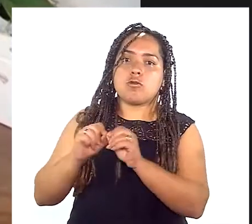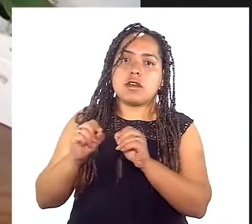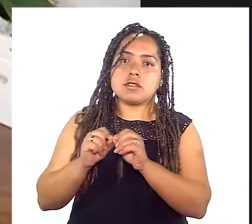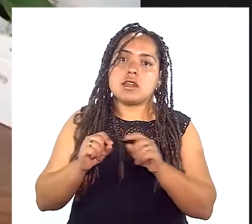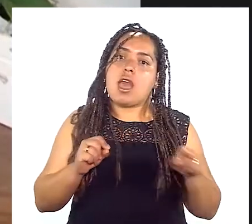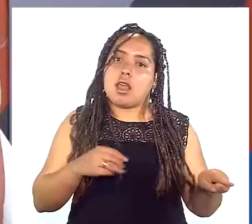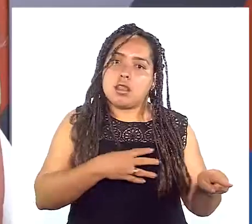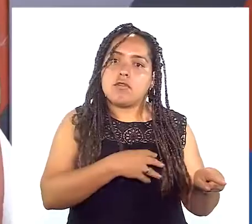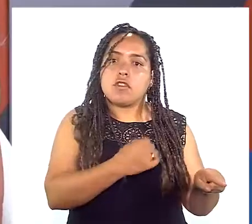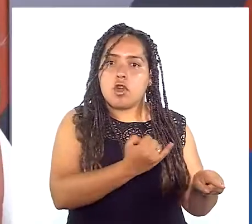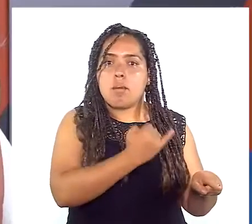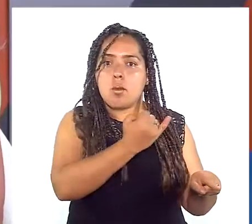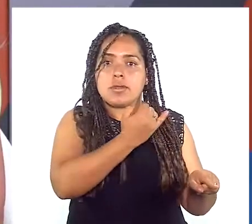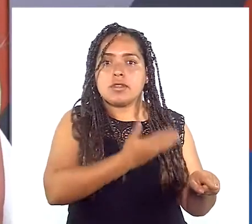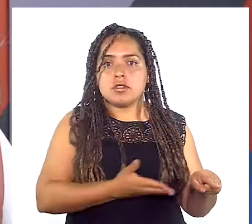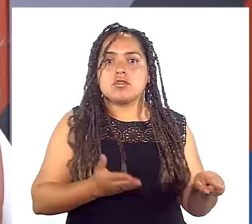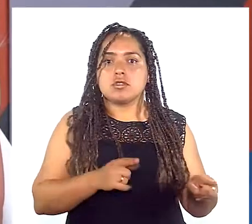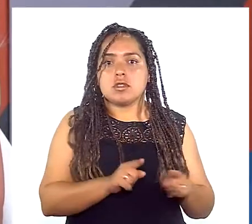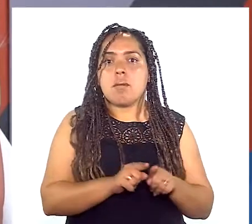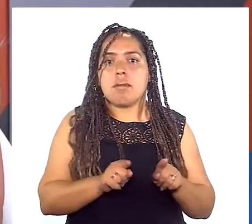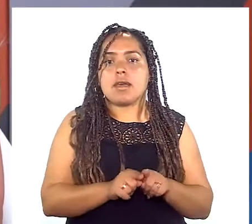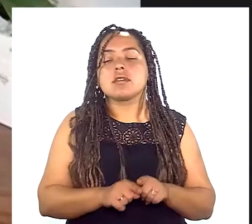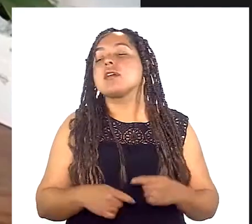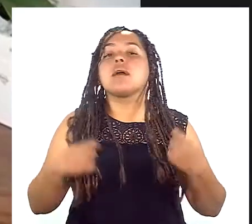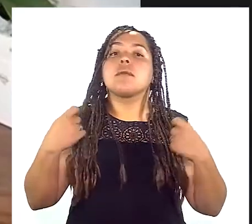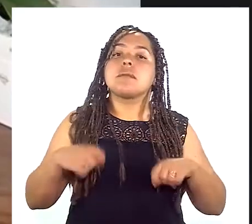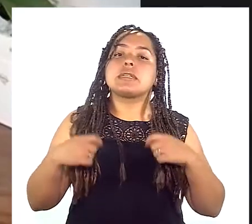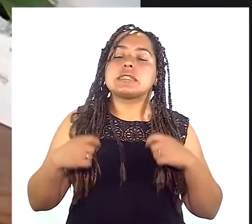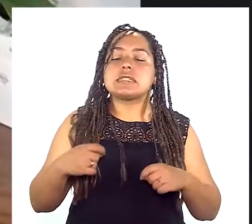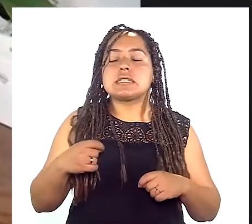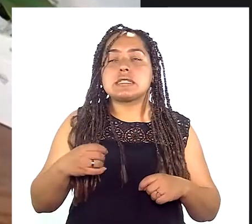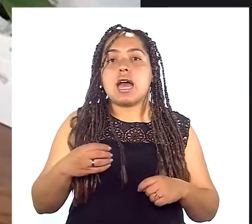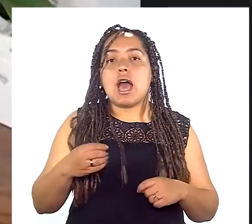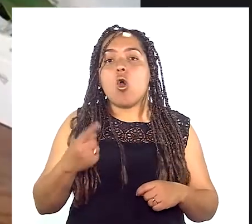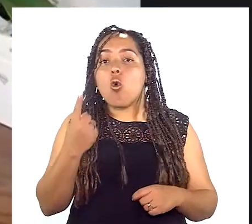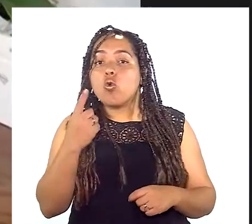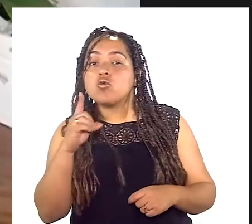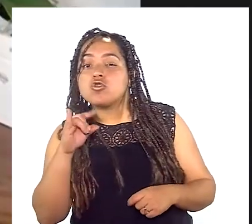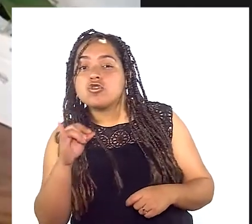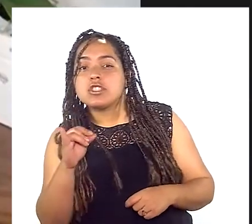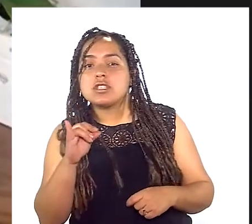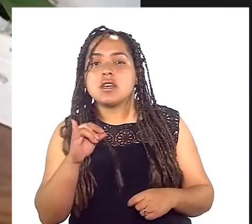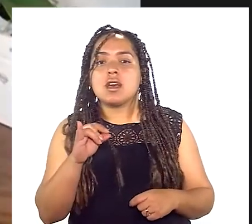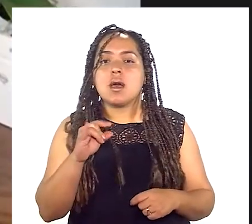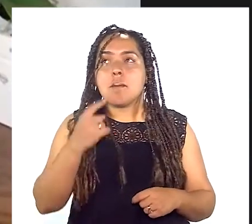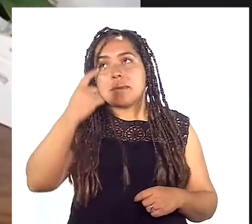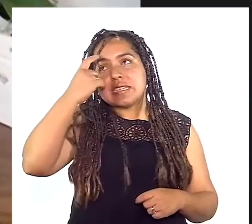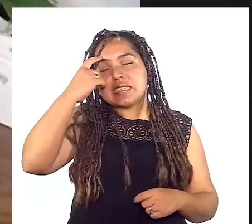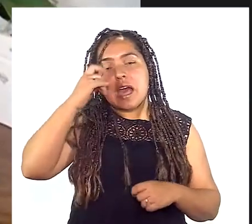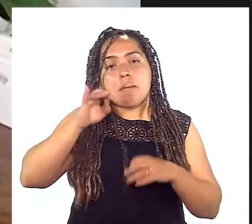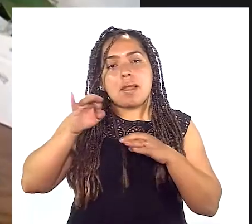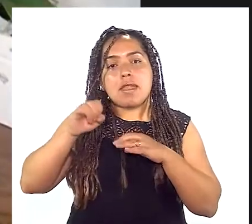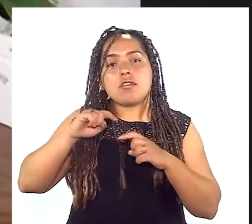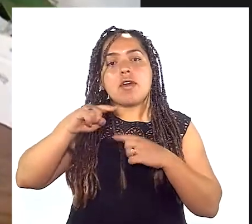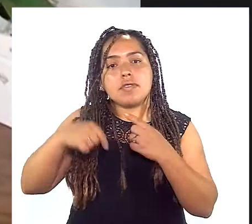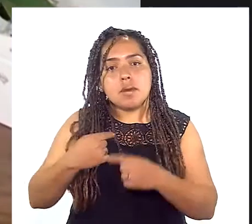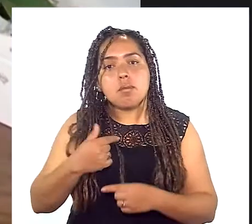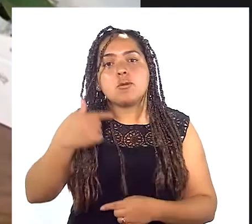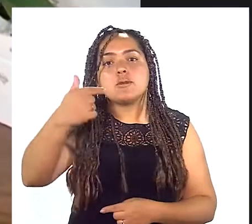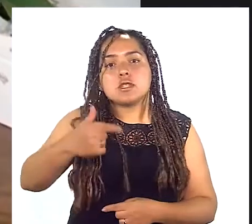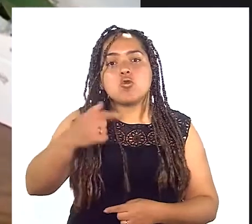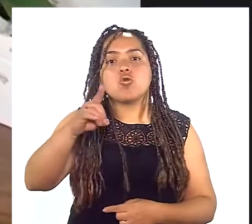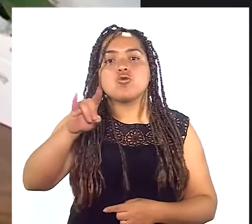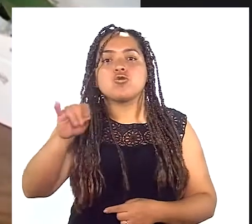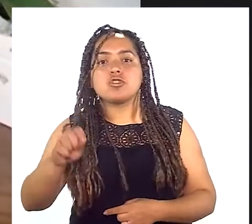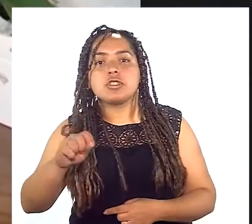mundo nesse momento, porque a gente sabe que a prioridade agora é eu tentar, eu falo que é um dia por vez, né? Você